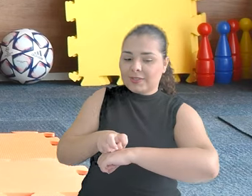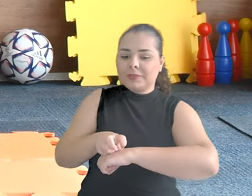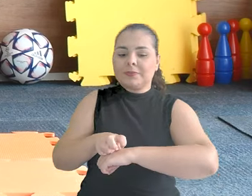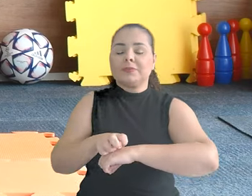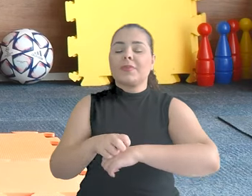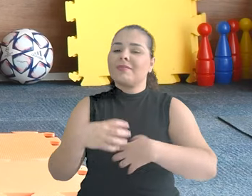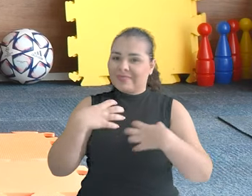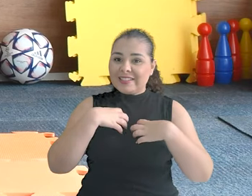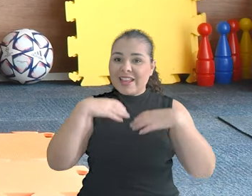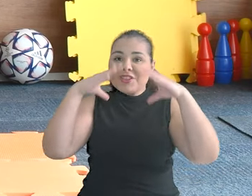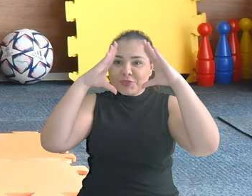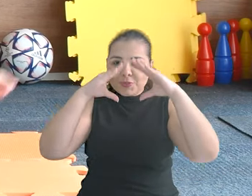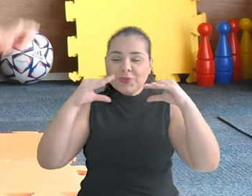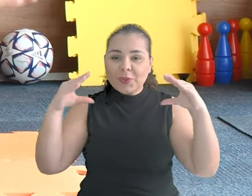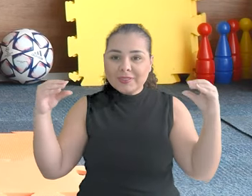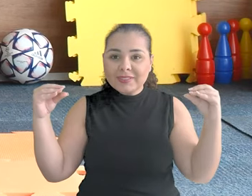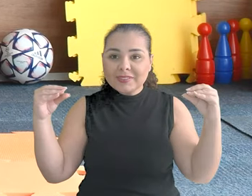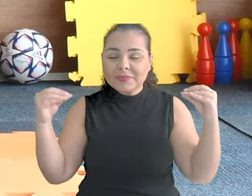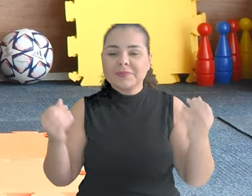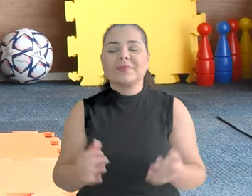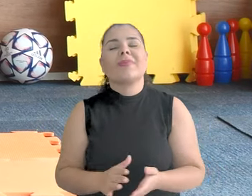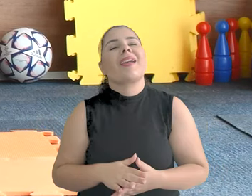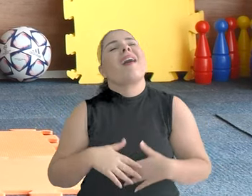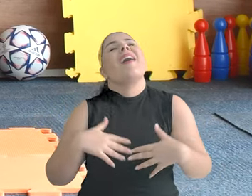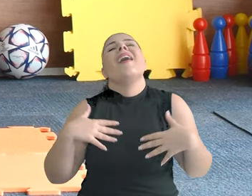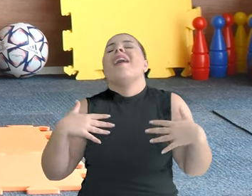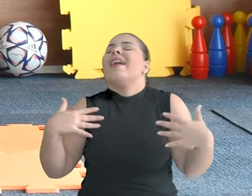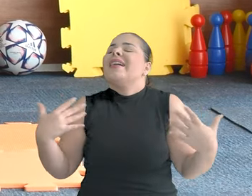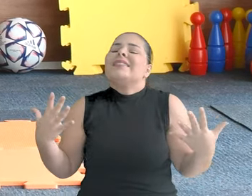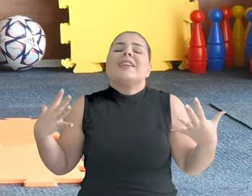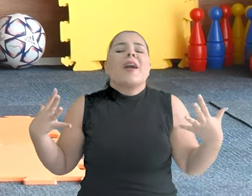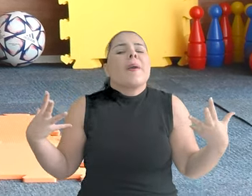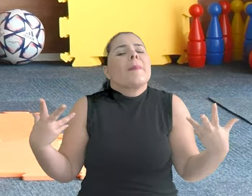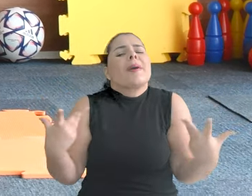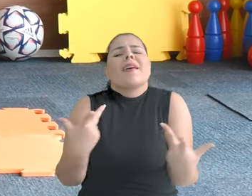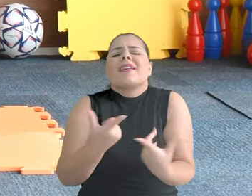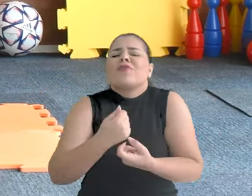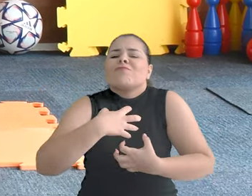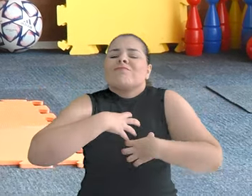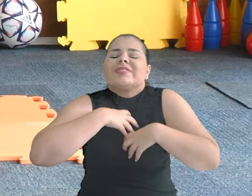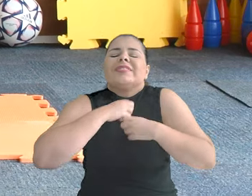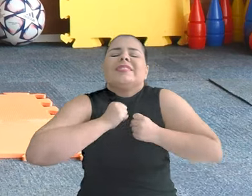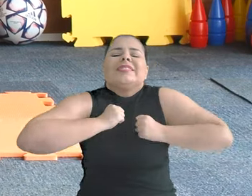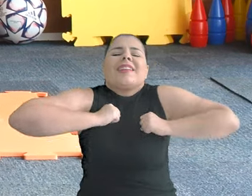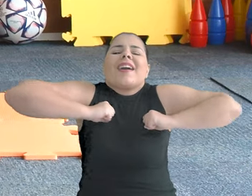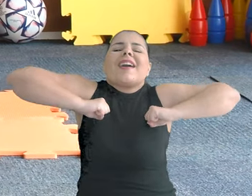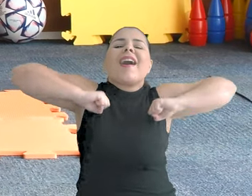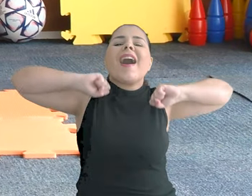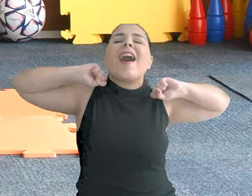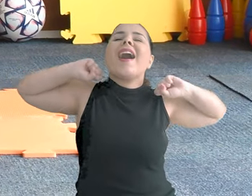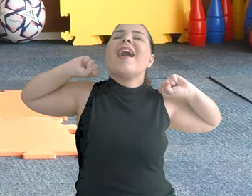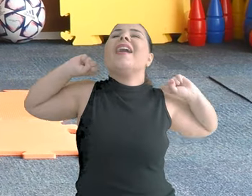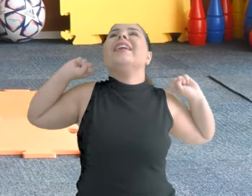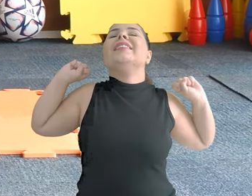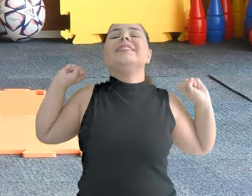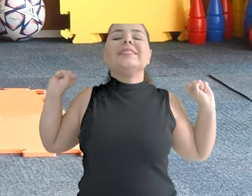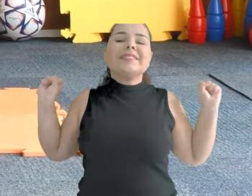senta bem confortável. Ai, que espreguiçada gostosa!